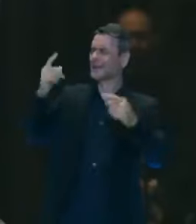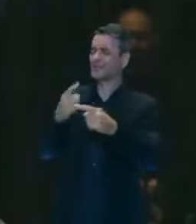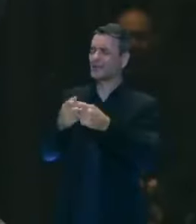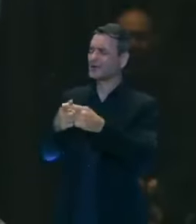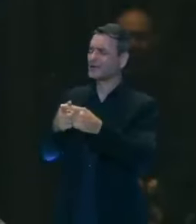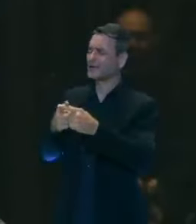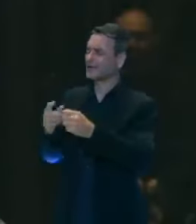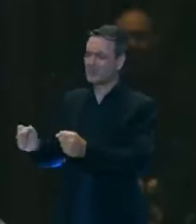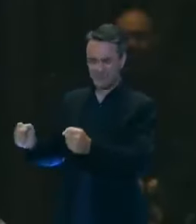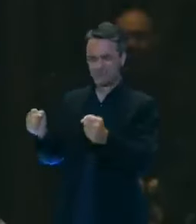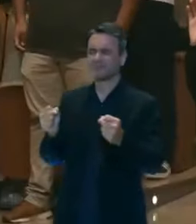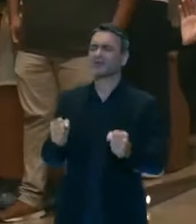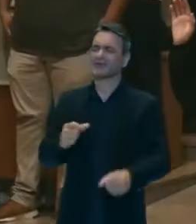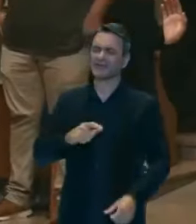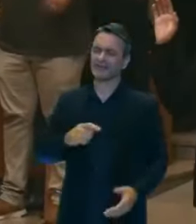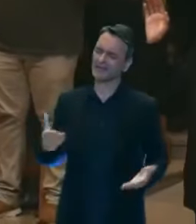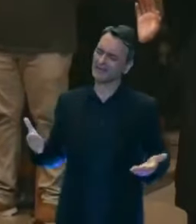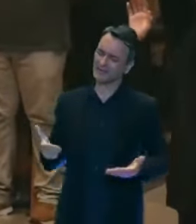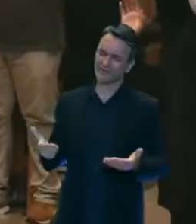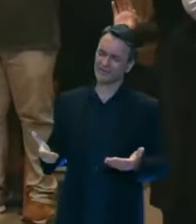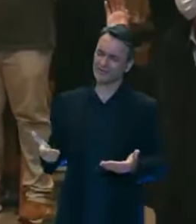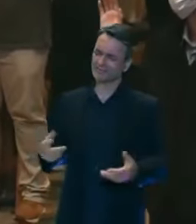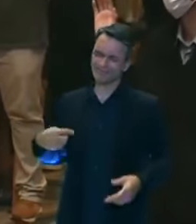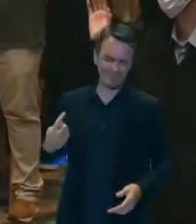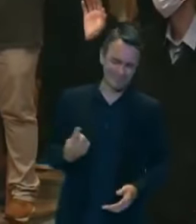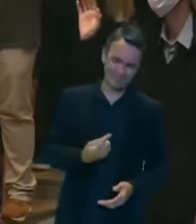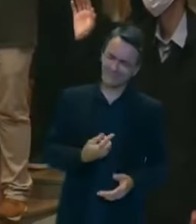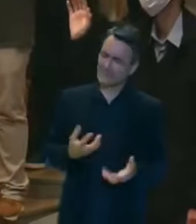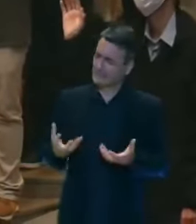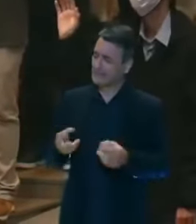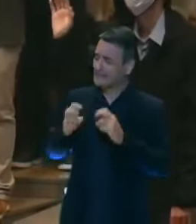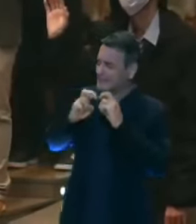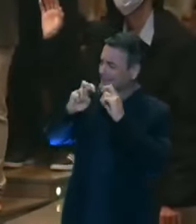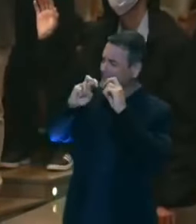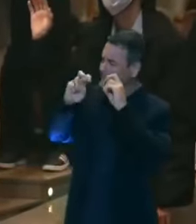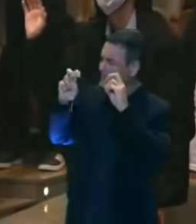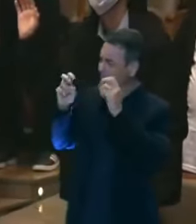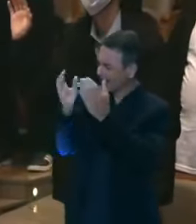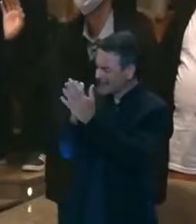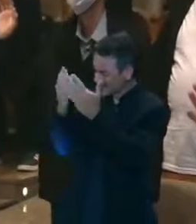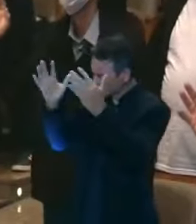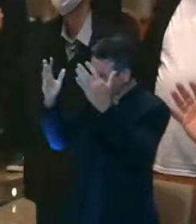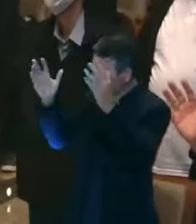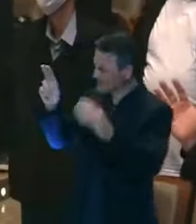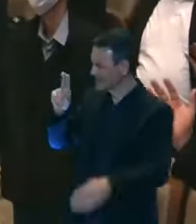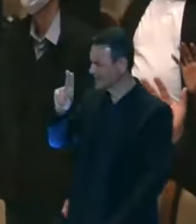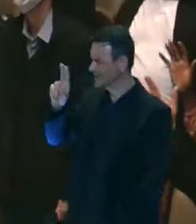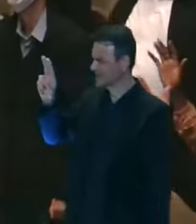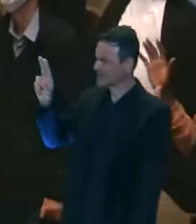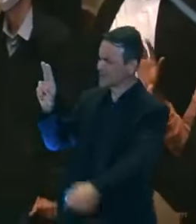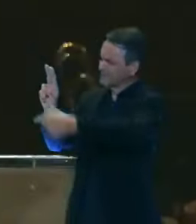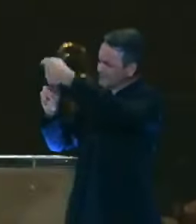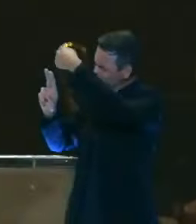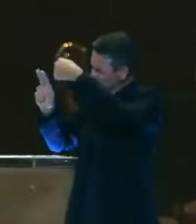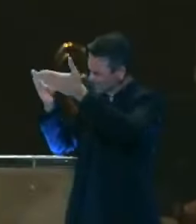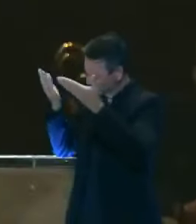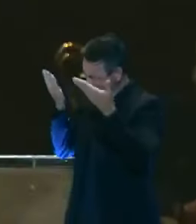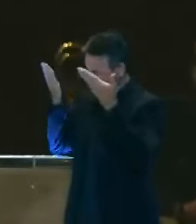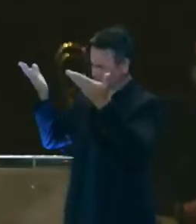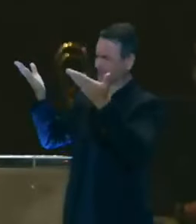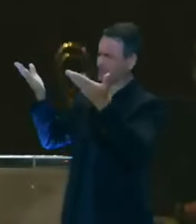poder. E hoje nós queremos clamar, exaltar o teu nome e pedir a